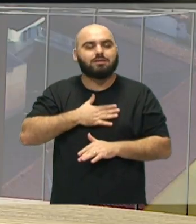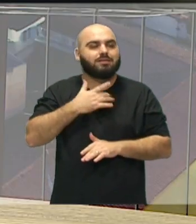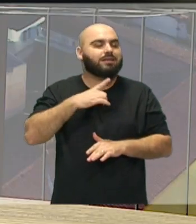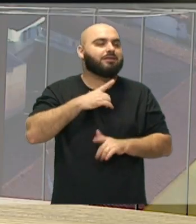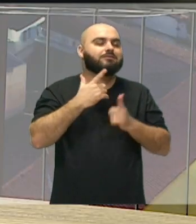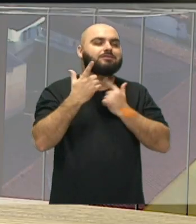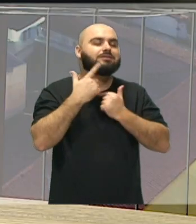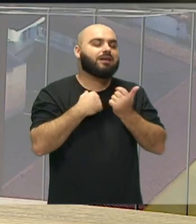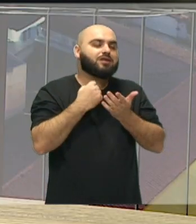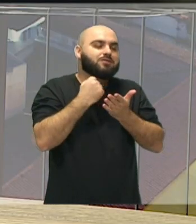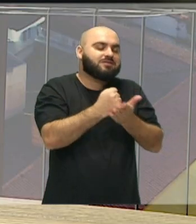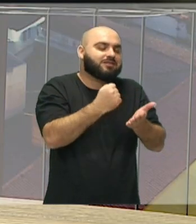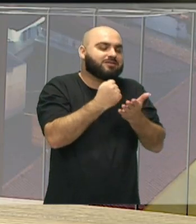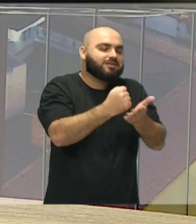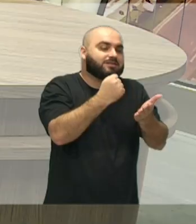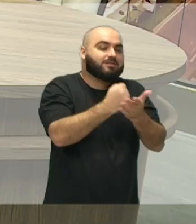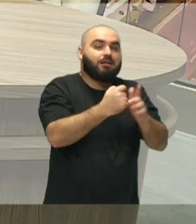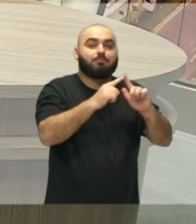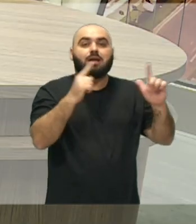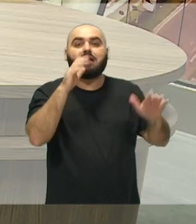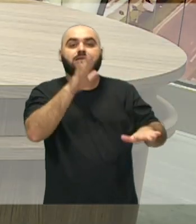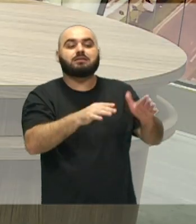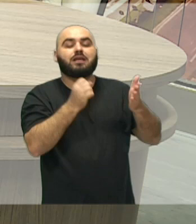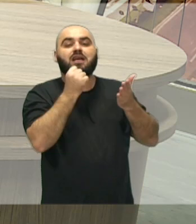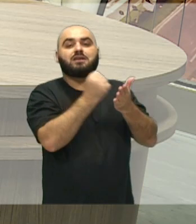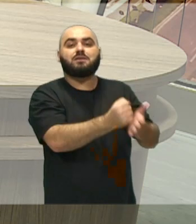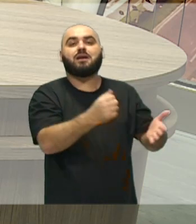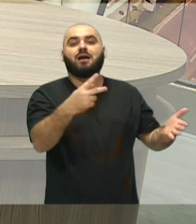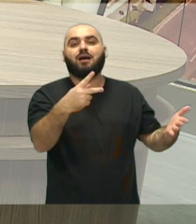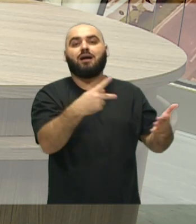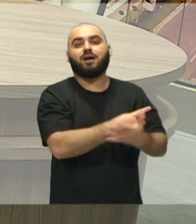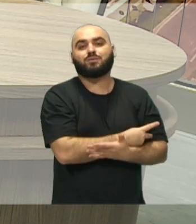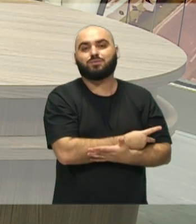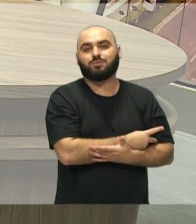às vezes não tem aquela noção de que, na verdade, não está